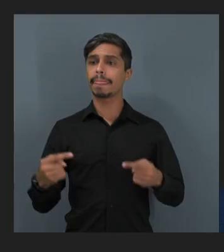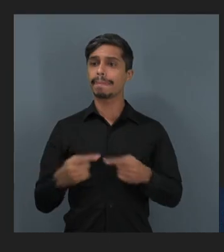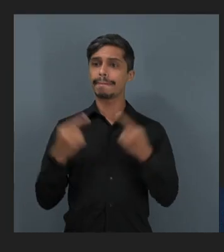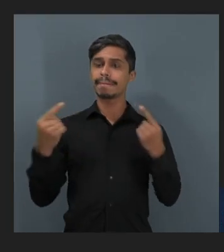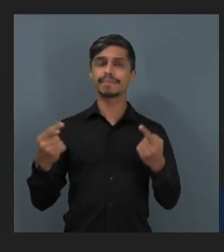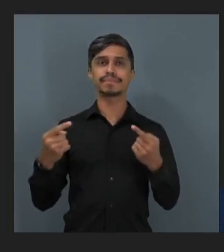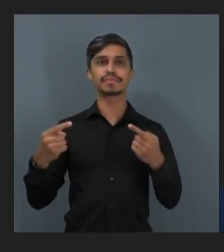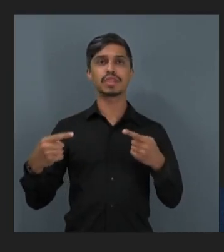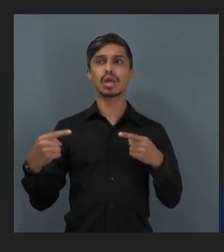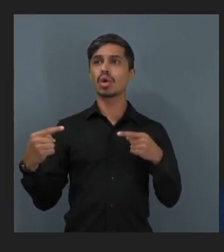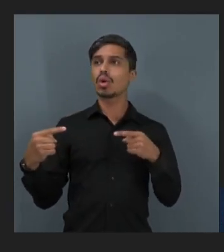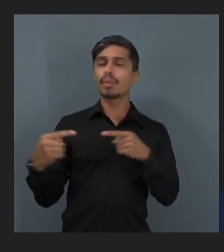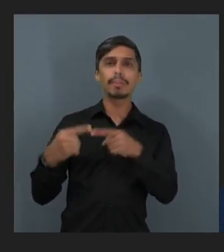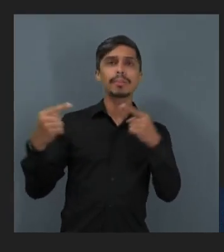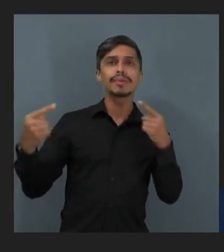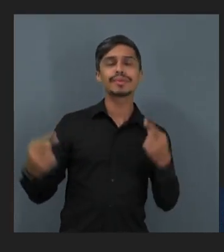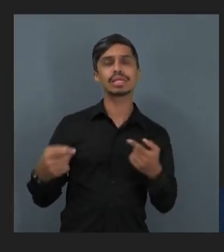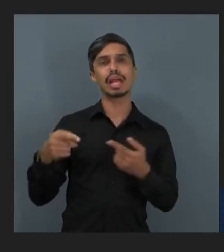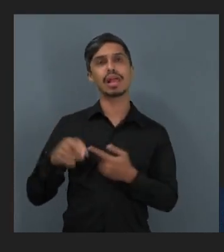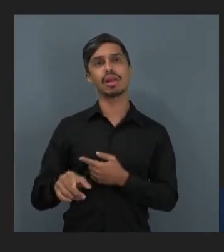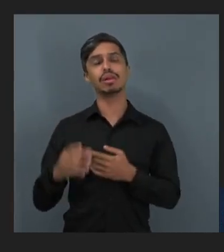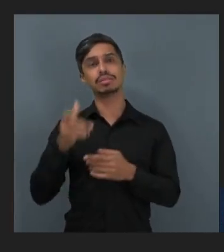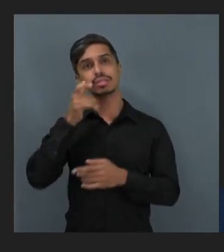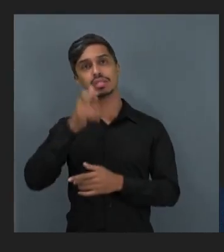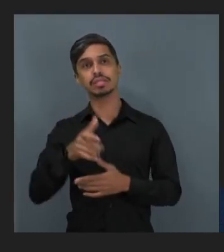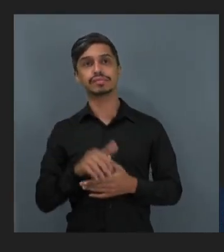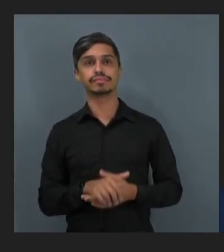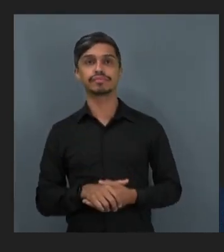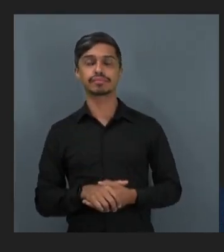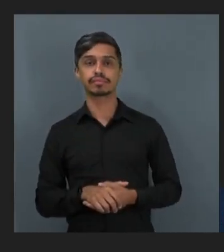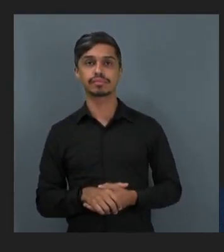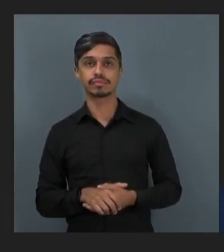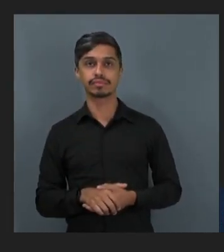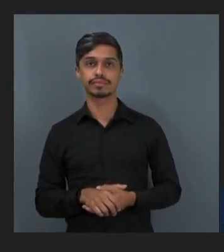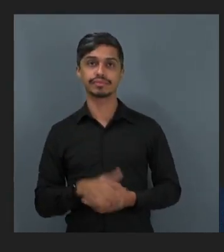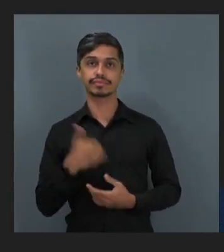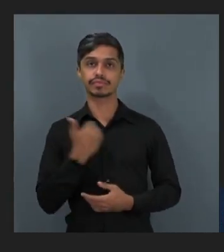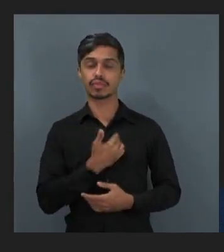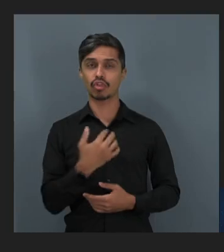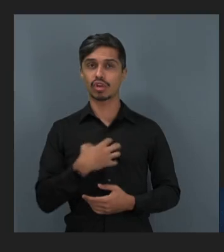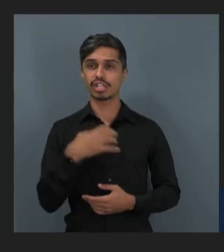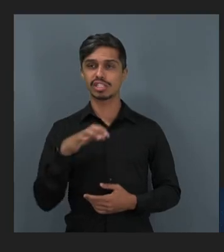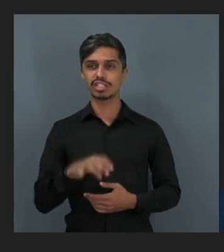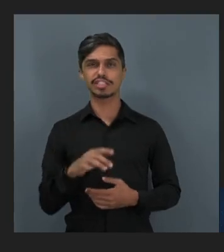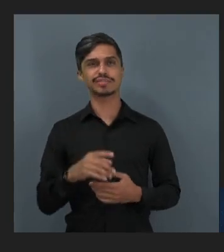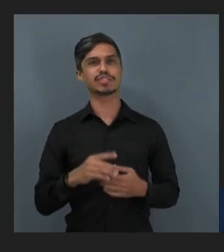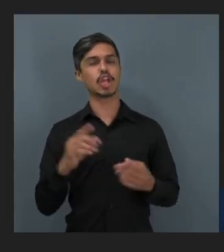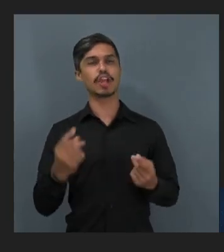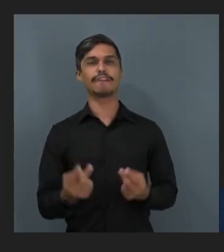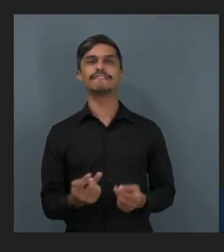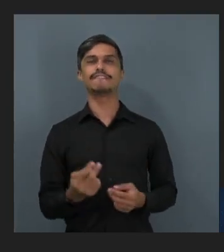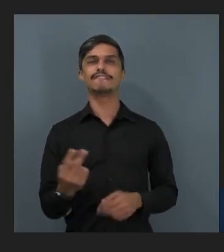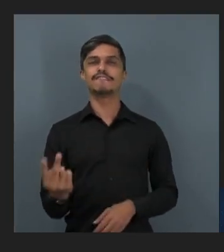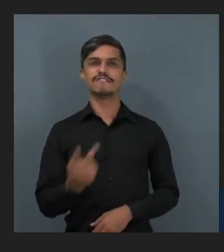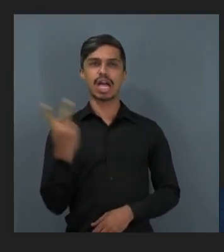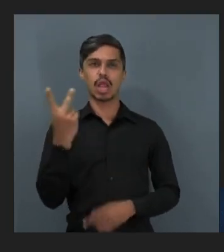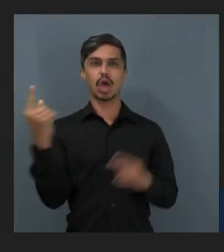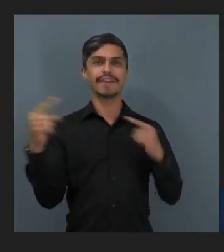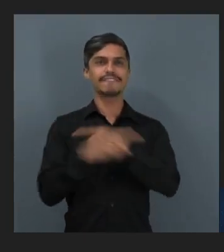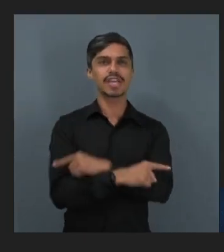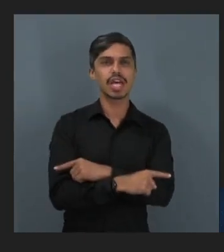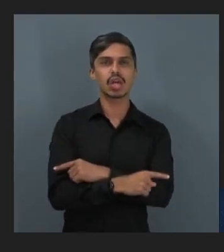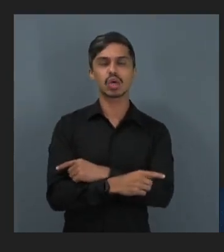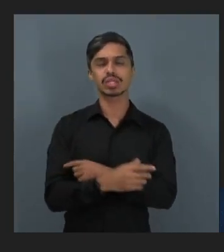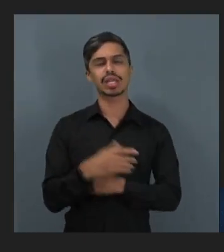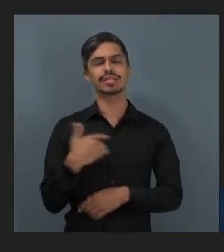que são relatores de ação da JBS, e no jeito que a gente está, de inversão de valores no nosso país,